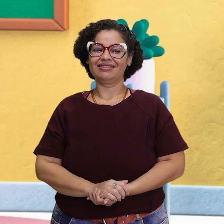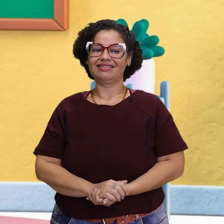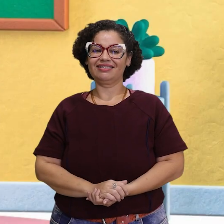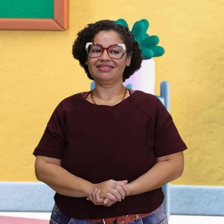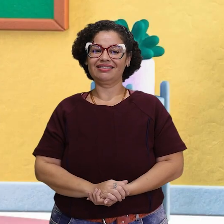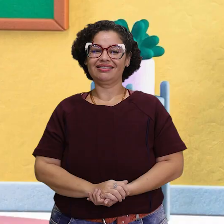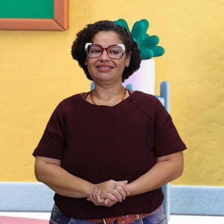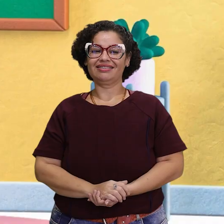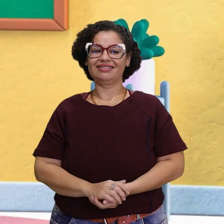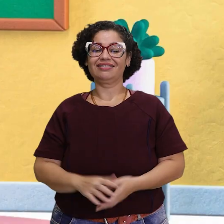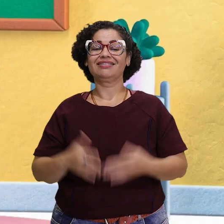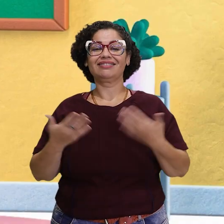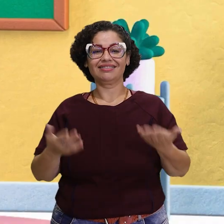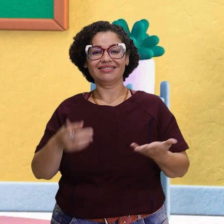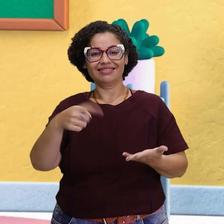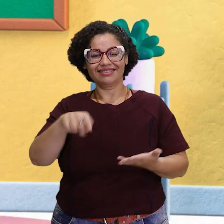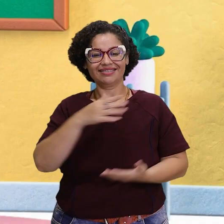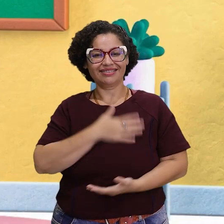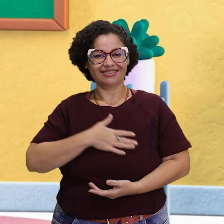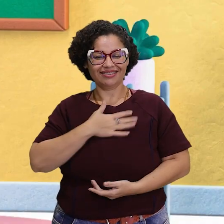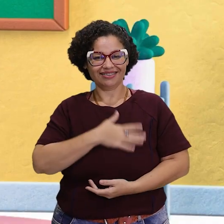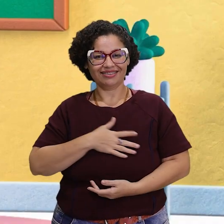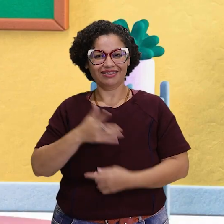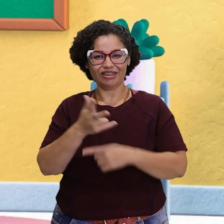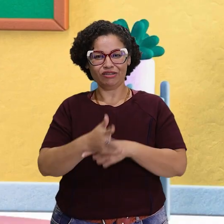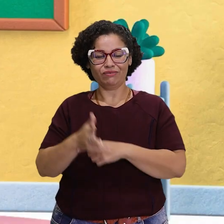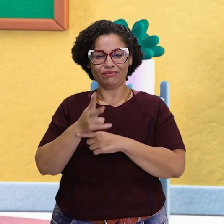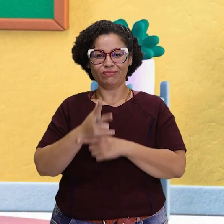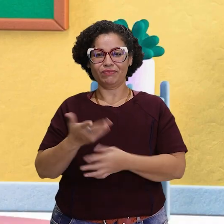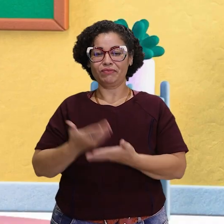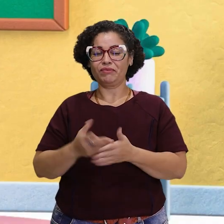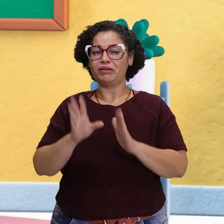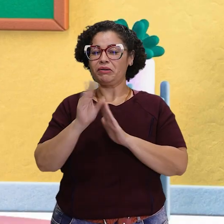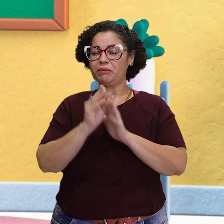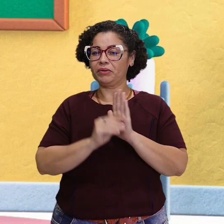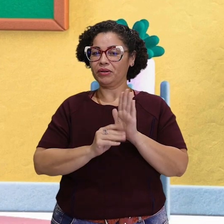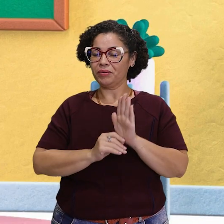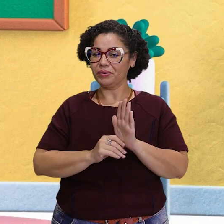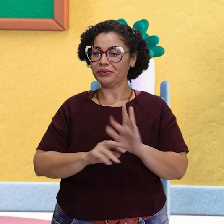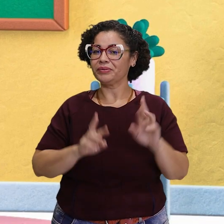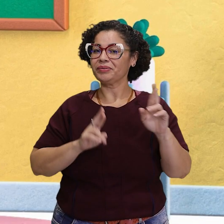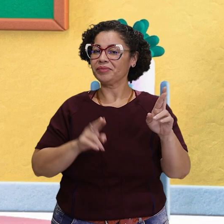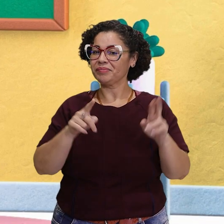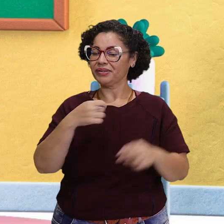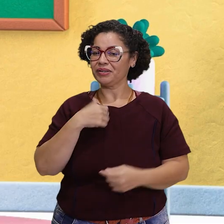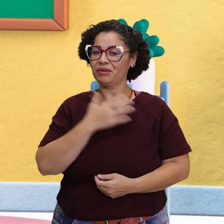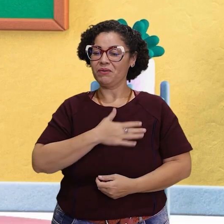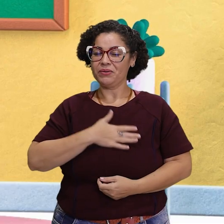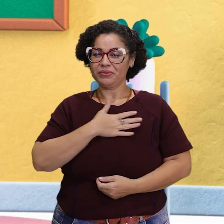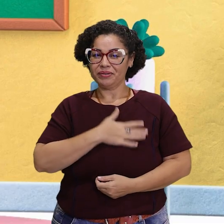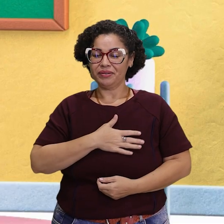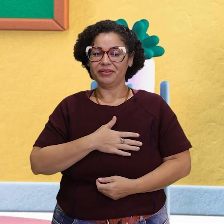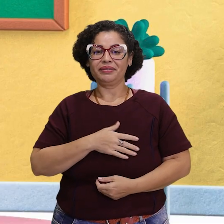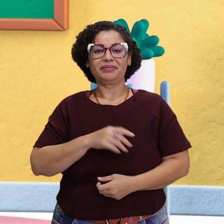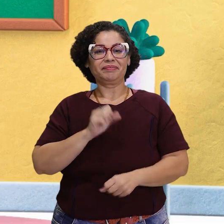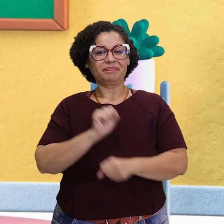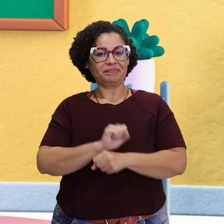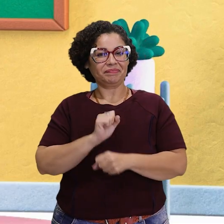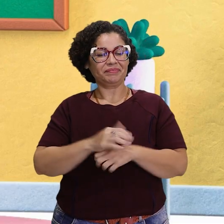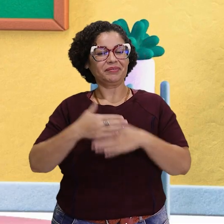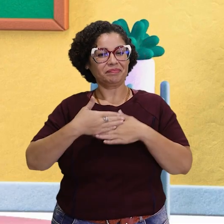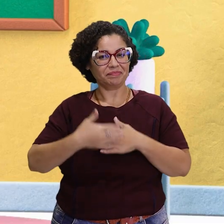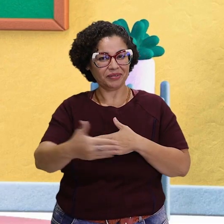E aí, gente, gostaram da videoaula, do conteúdo? Espero que vocês tenham gostado e aguardem para